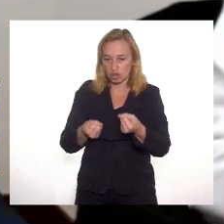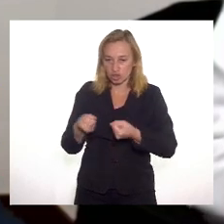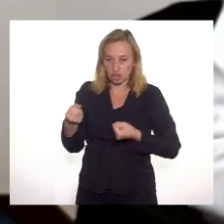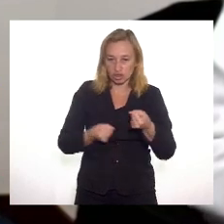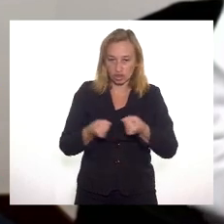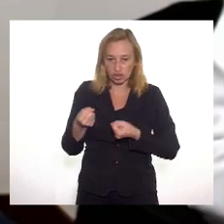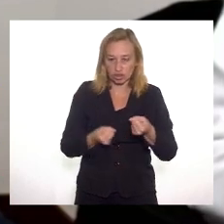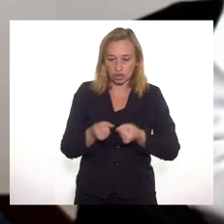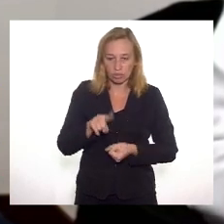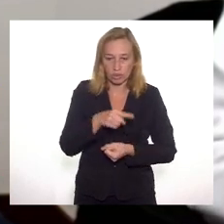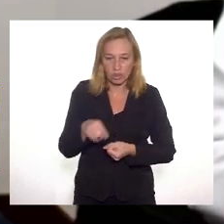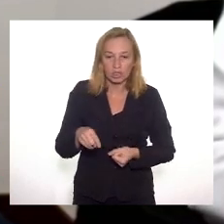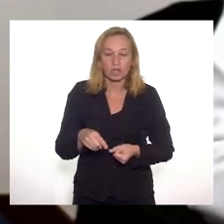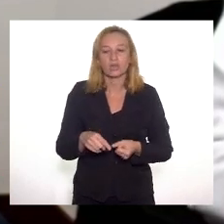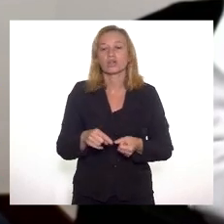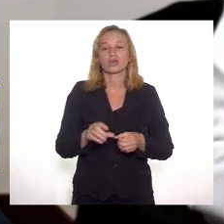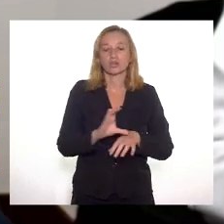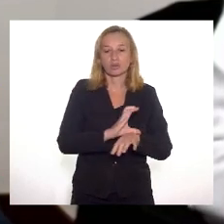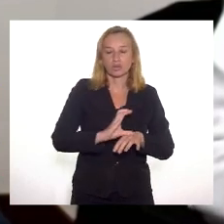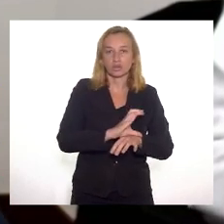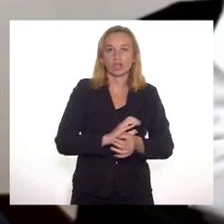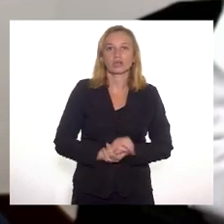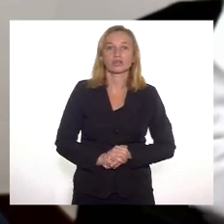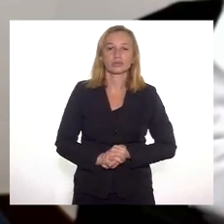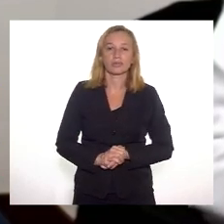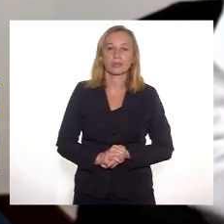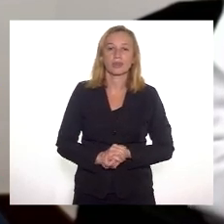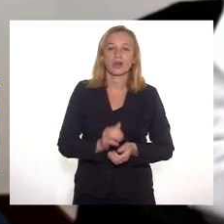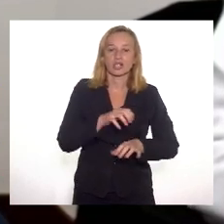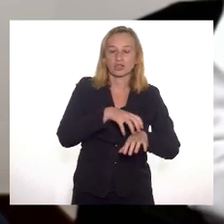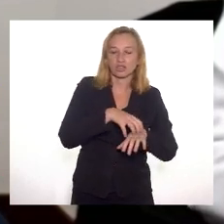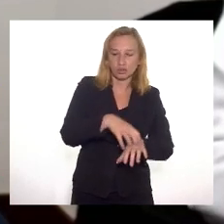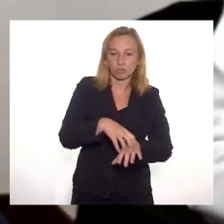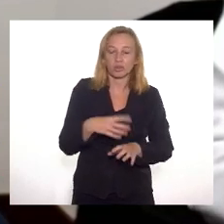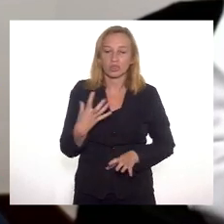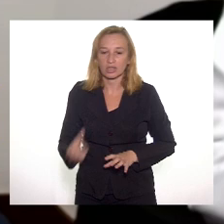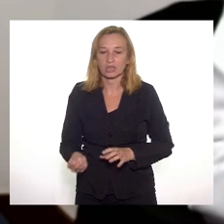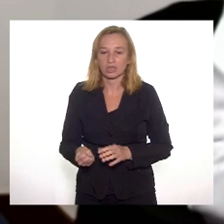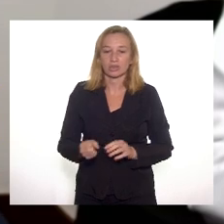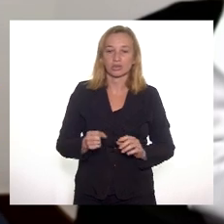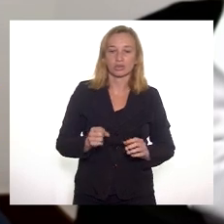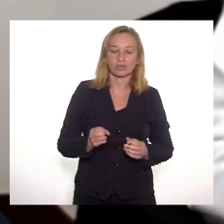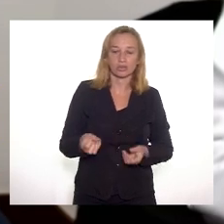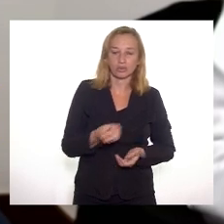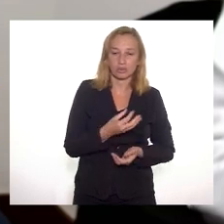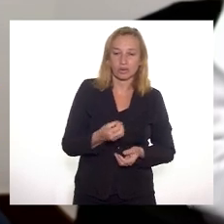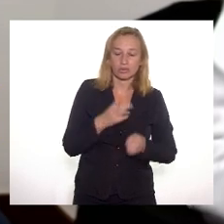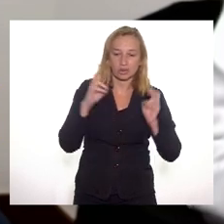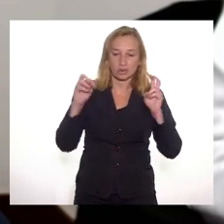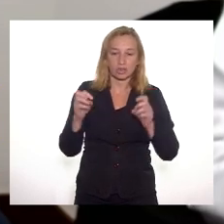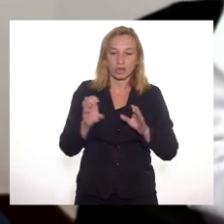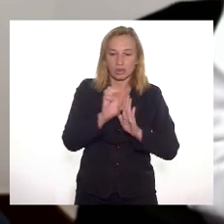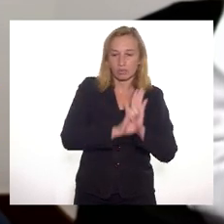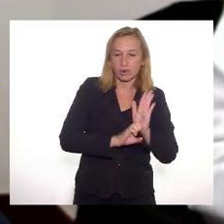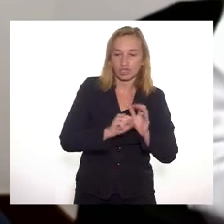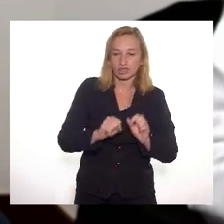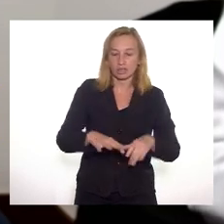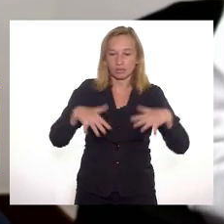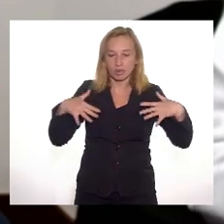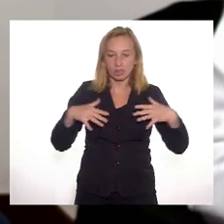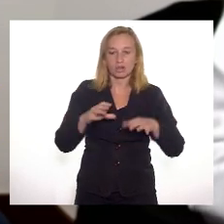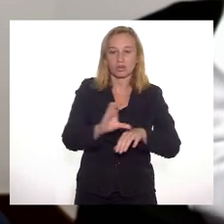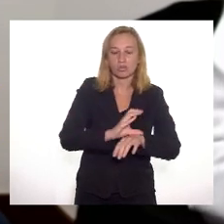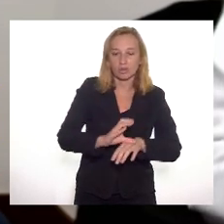das comissões de Constituição e Justiça pela Constitucionalidade de Transporte, favorável. Novos pareceres. A emenda de plenário da Comissão de Constituição e